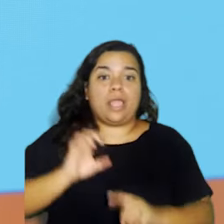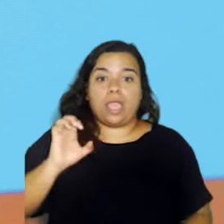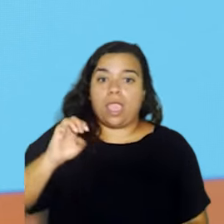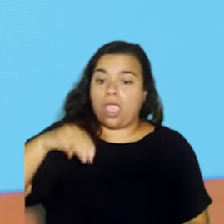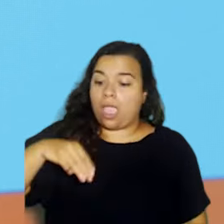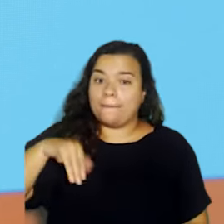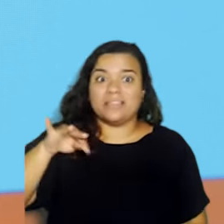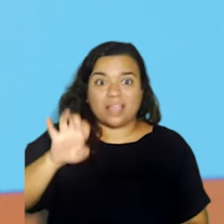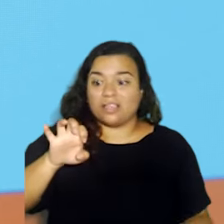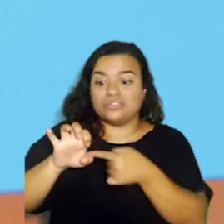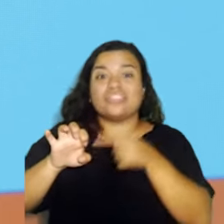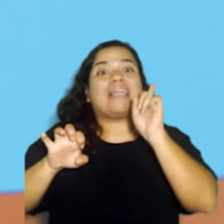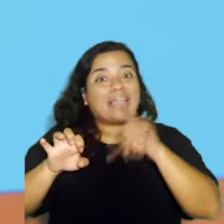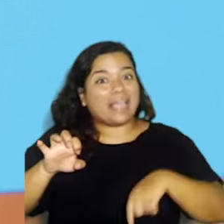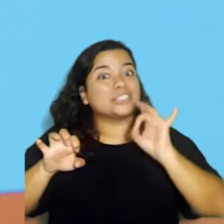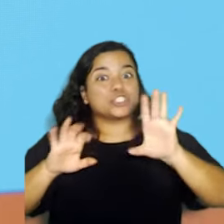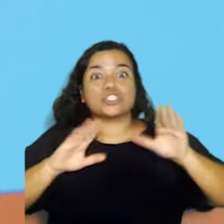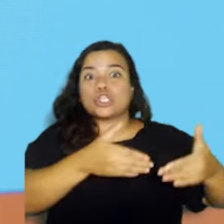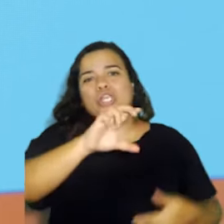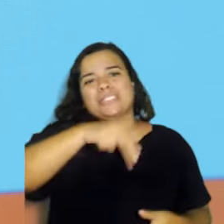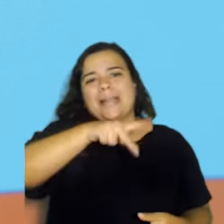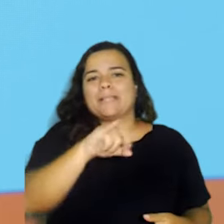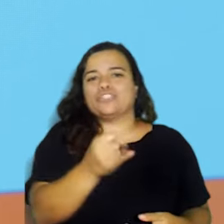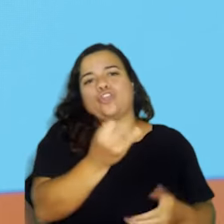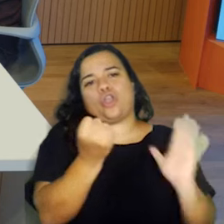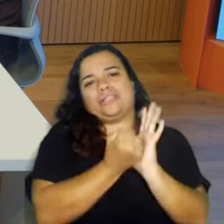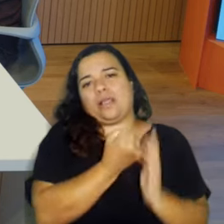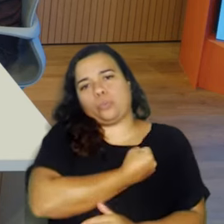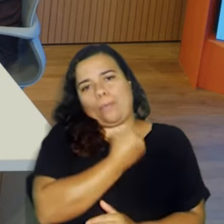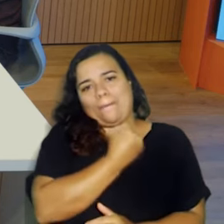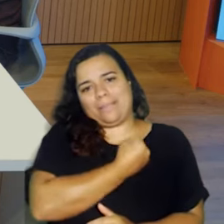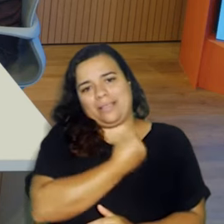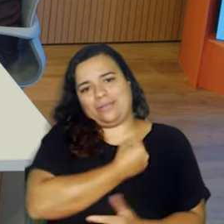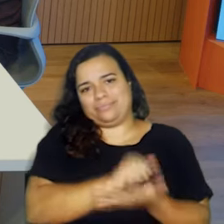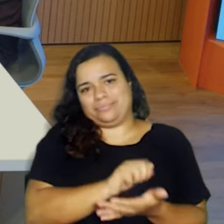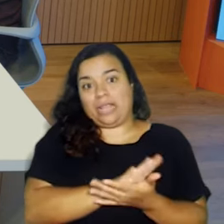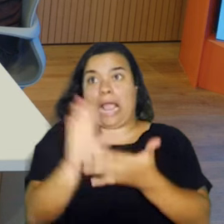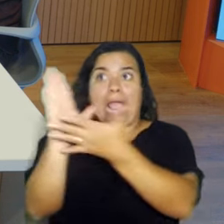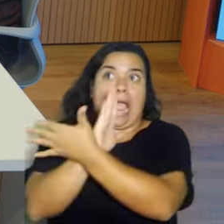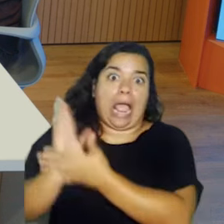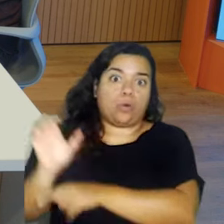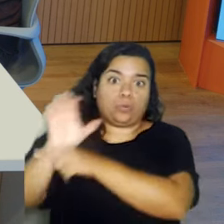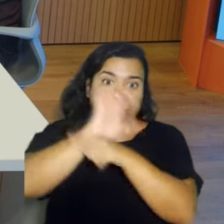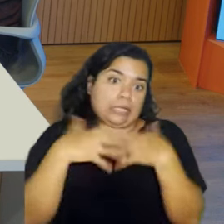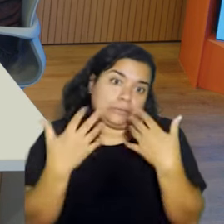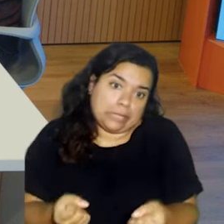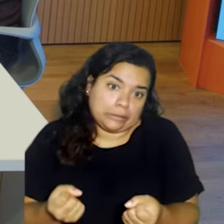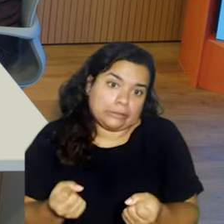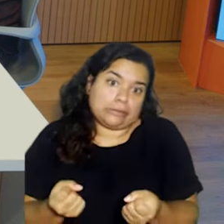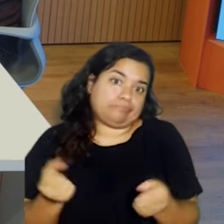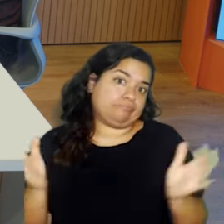é um CNPJ né então ah mas existem outros estados que aceita esses estados são os melhores